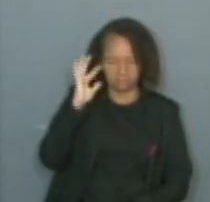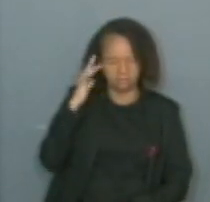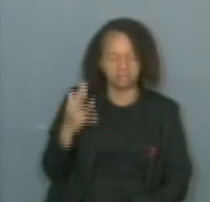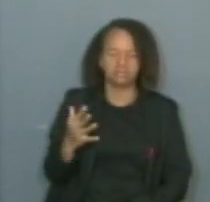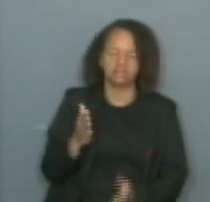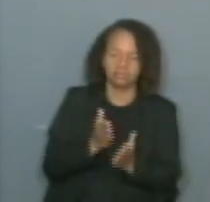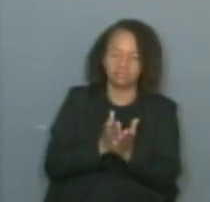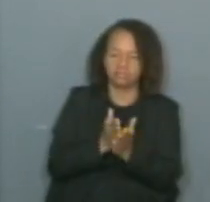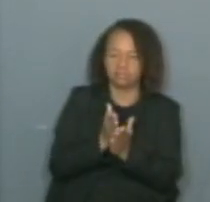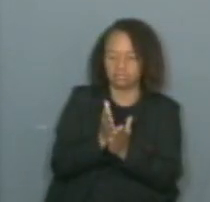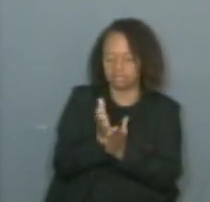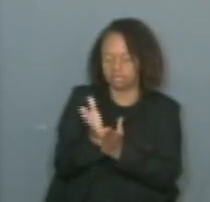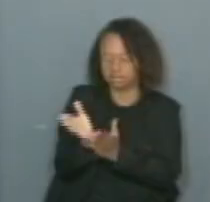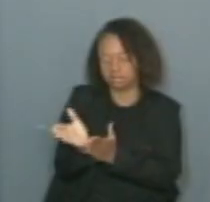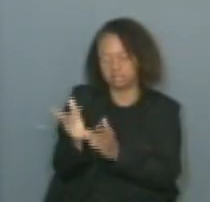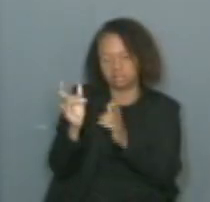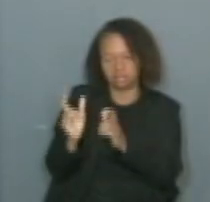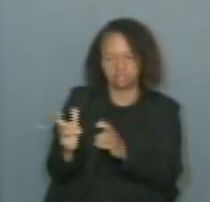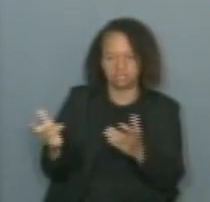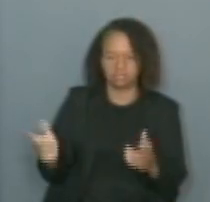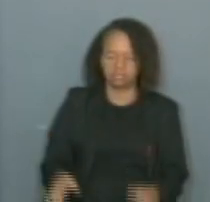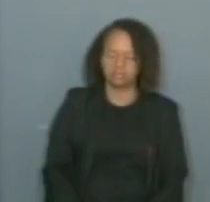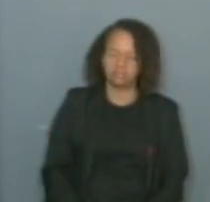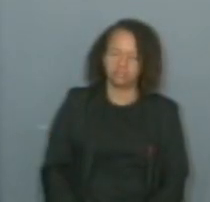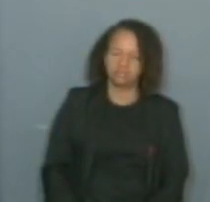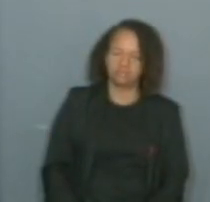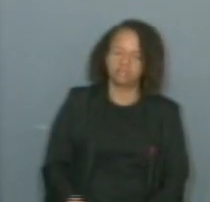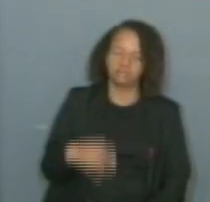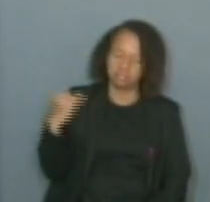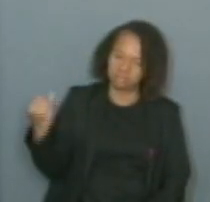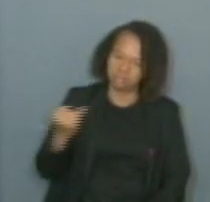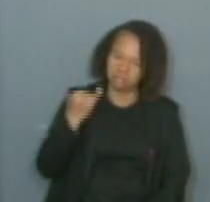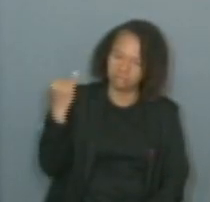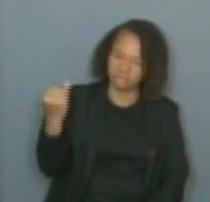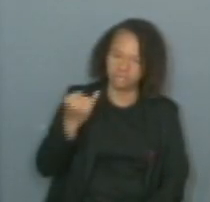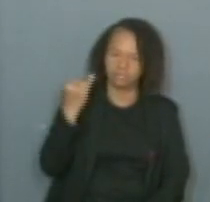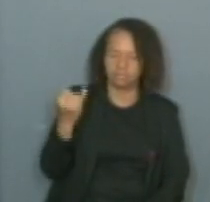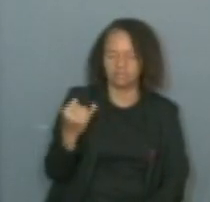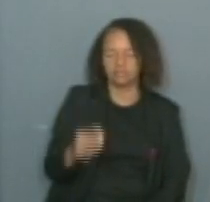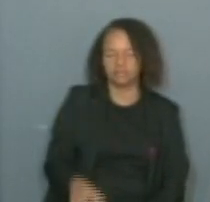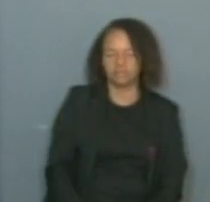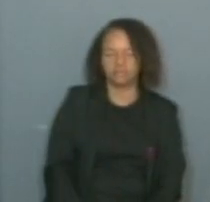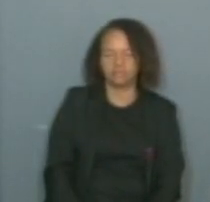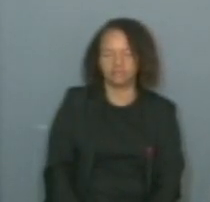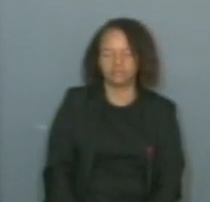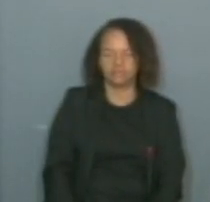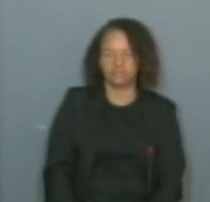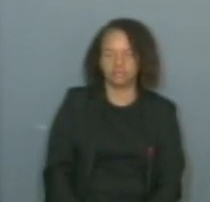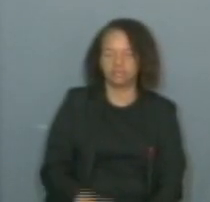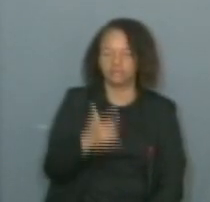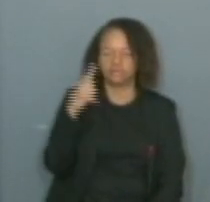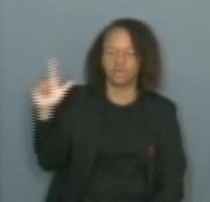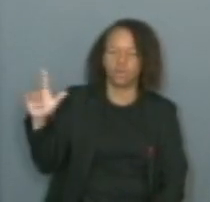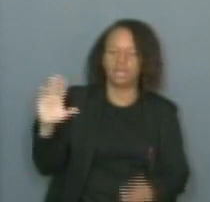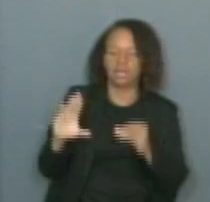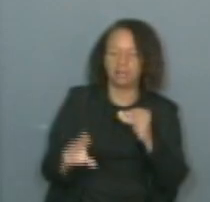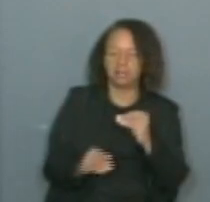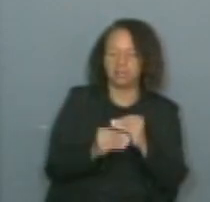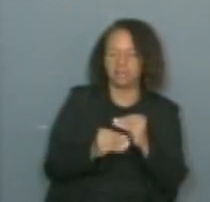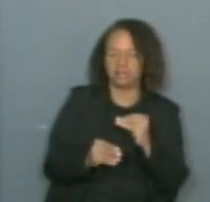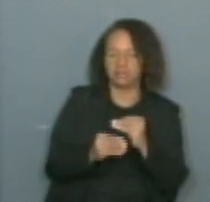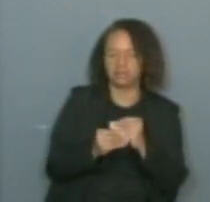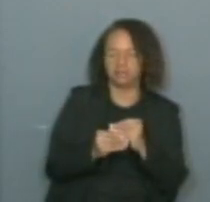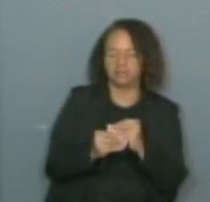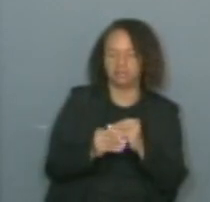o caminho que vai seguir. É importante o registro disso, presidente. Outra emenda,